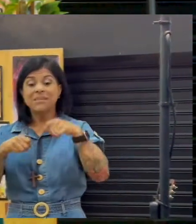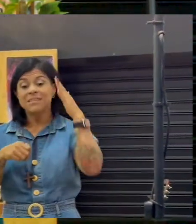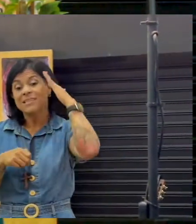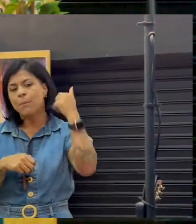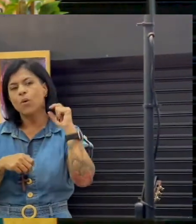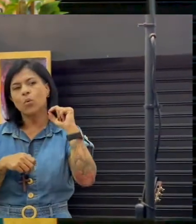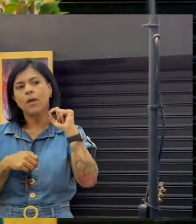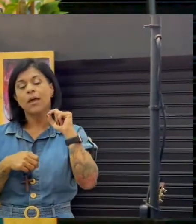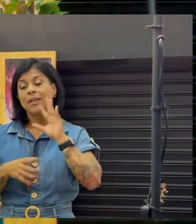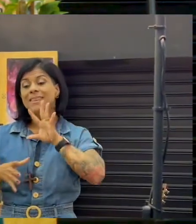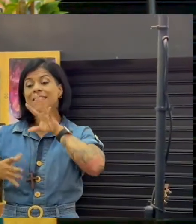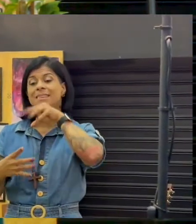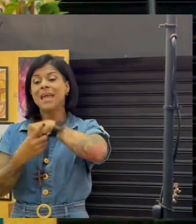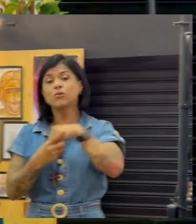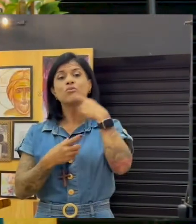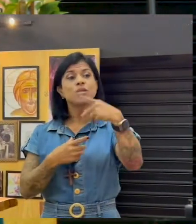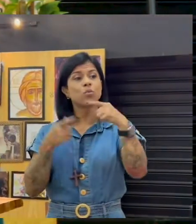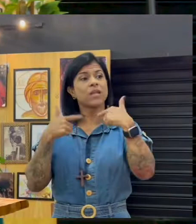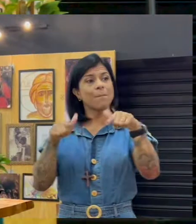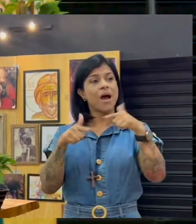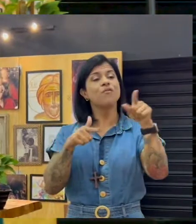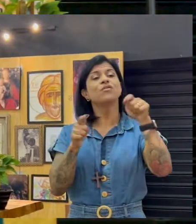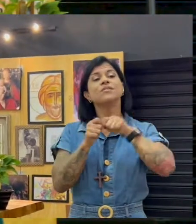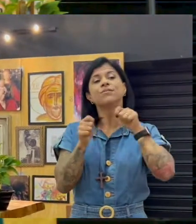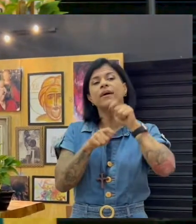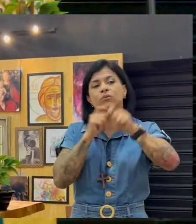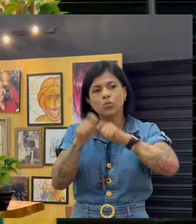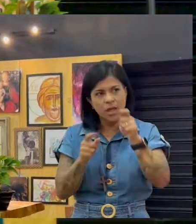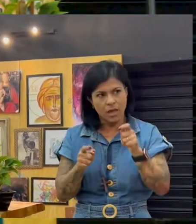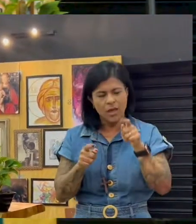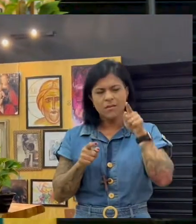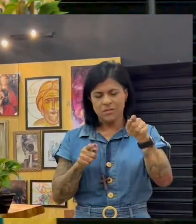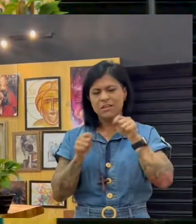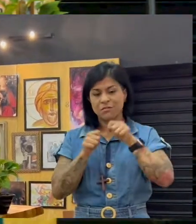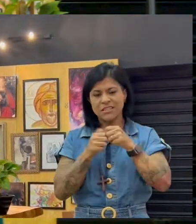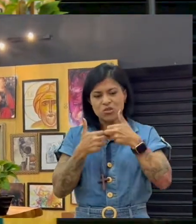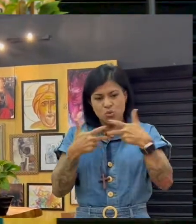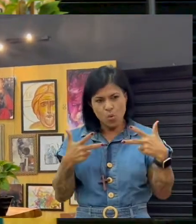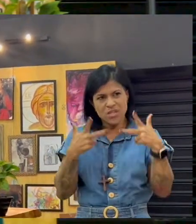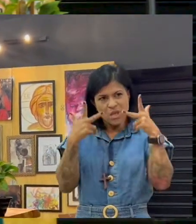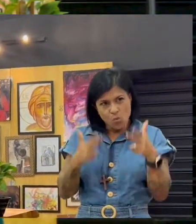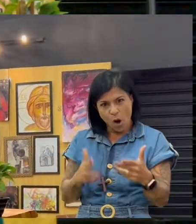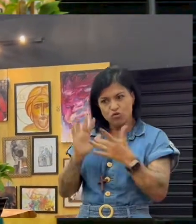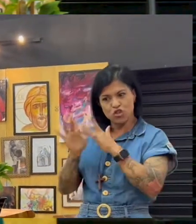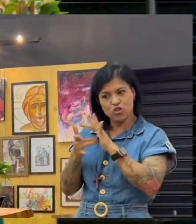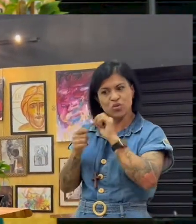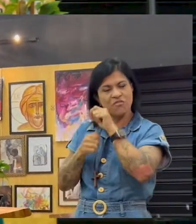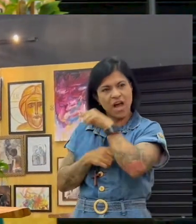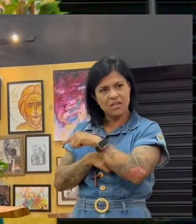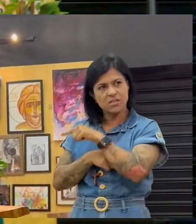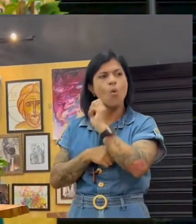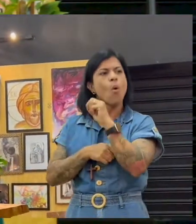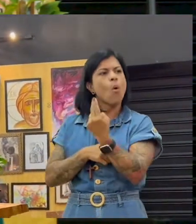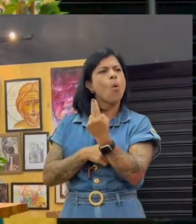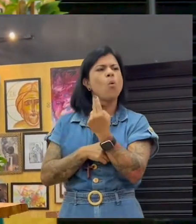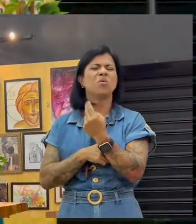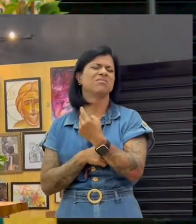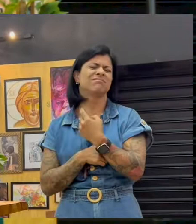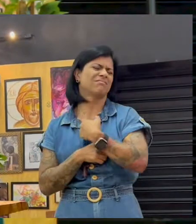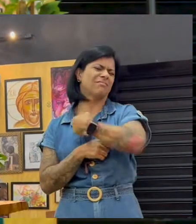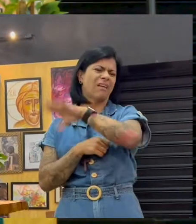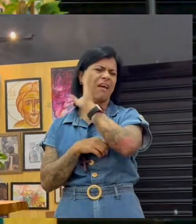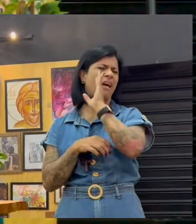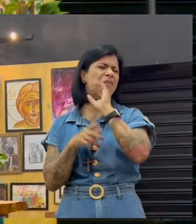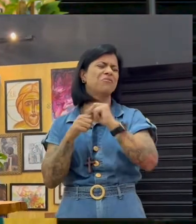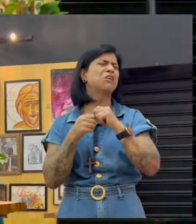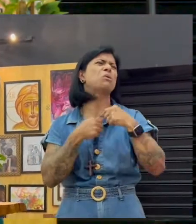Amém? Amém? Jesus, ele não te prometeu colocar nos mais altos cargos do governo ou de alguma empresa, nem